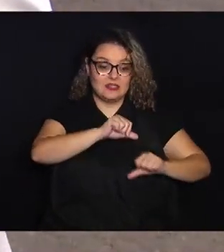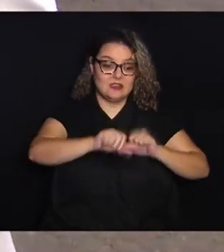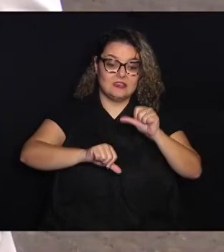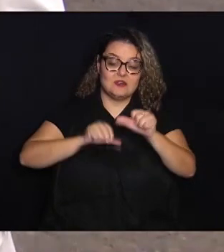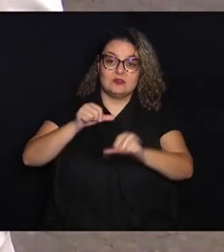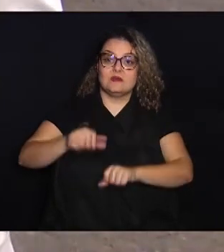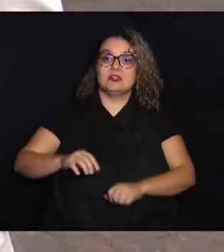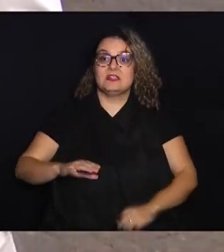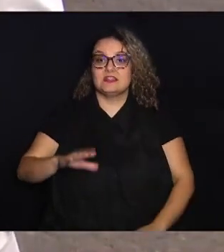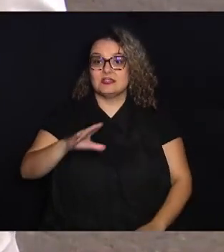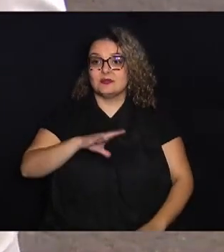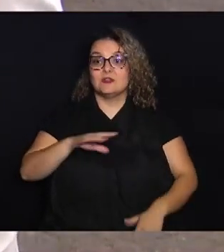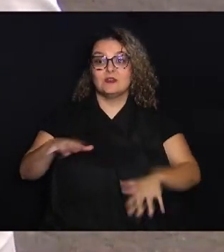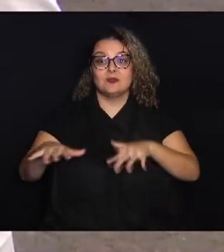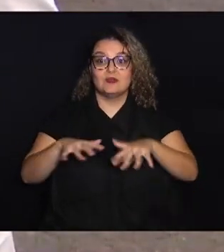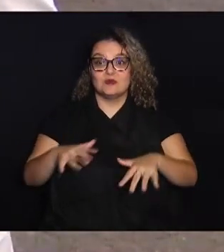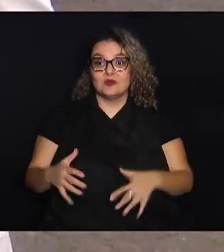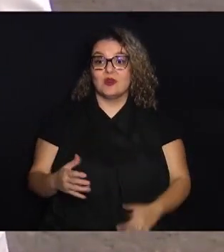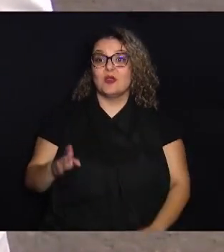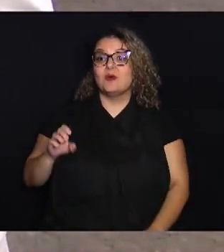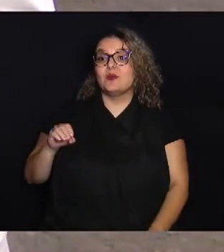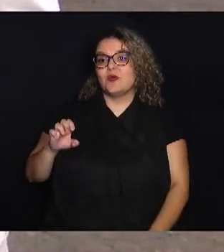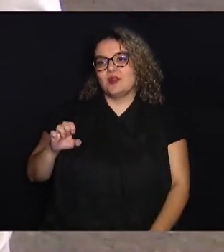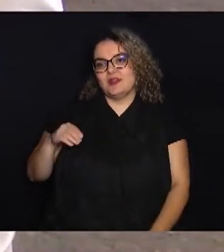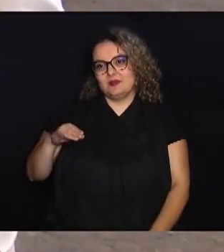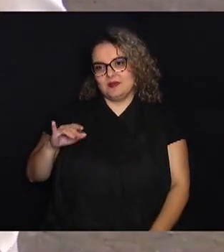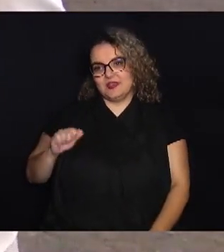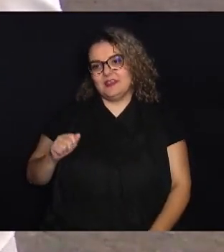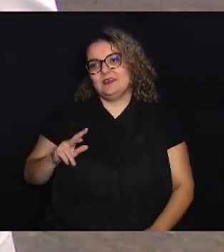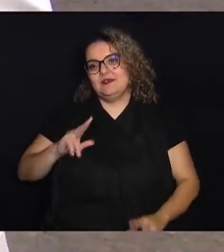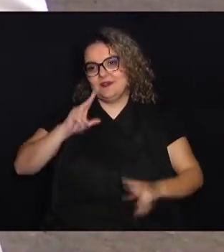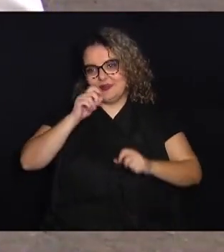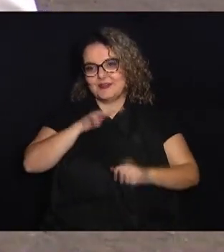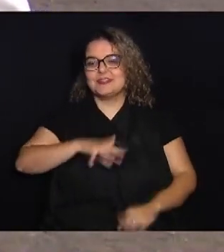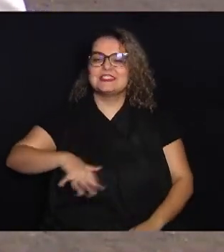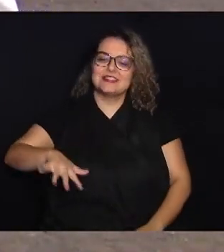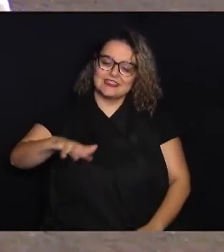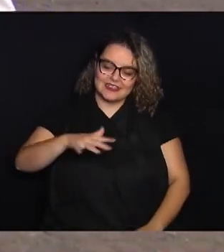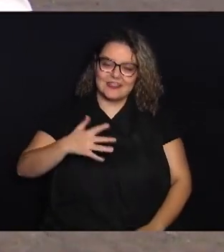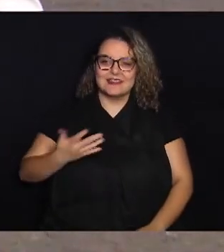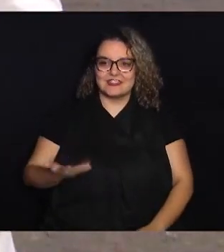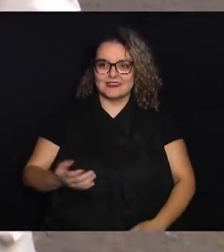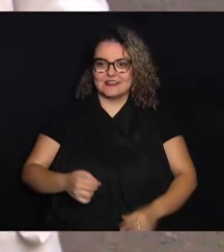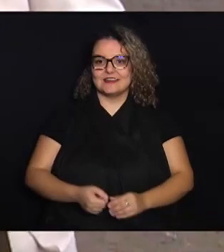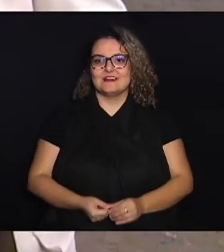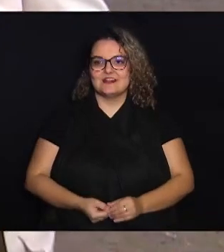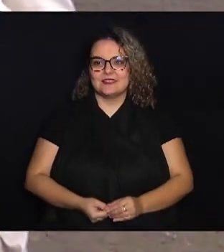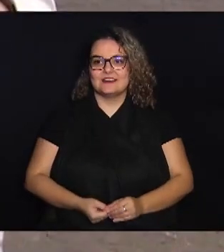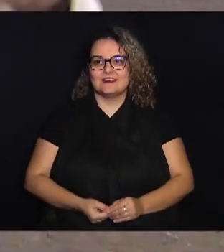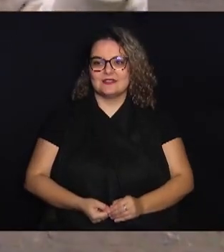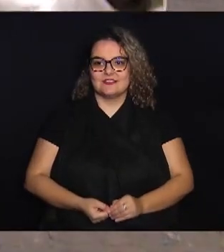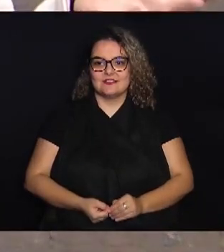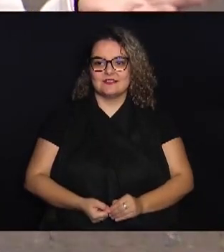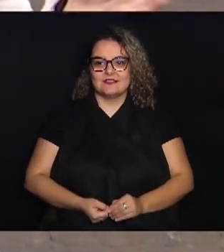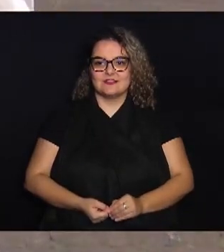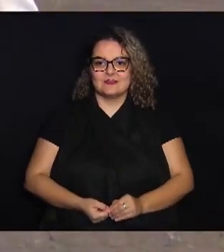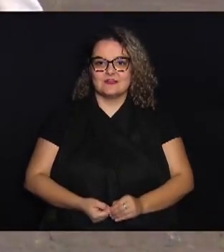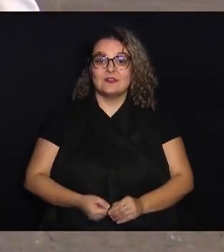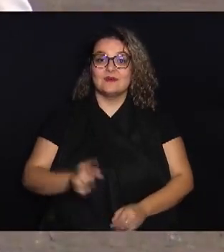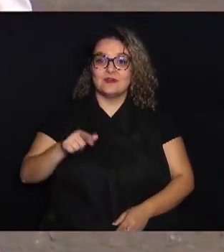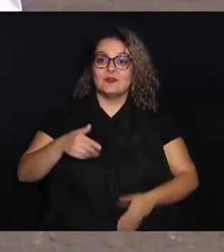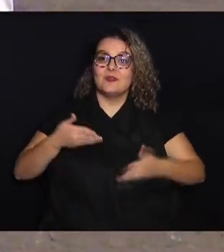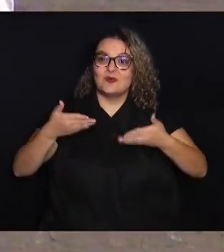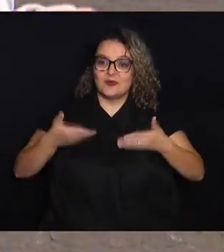cidade, a movimentação, a boemia que continua muito forte aqui nessa região, né? E esse é, então, o berço